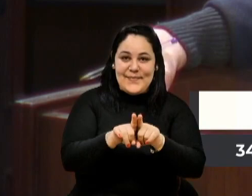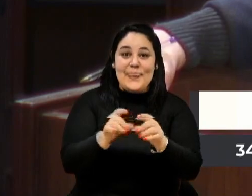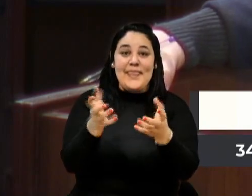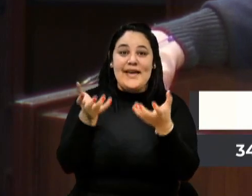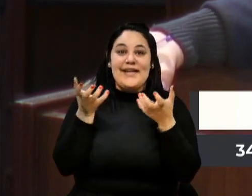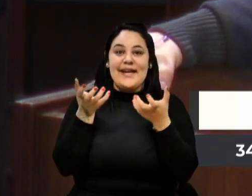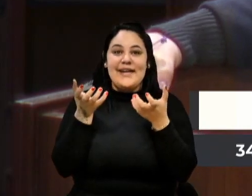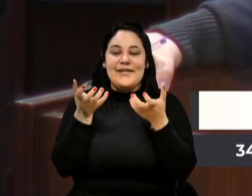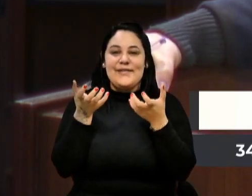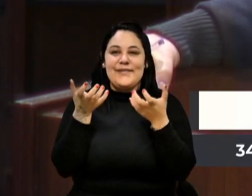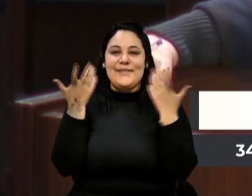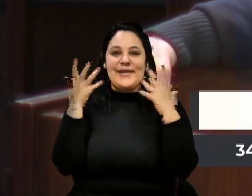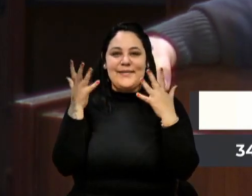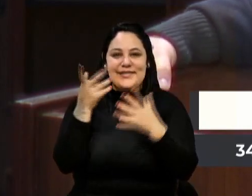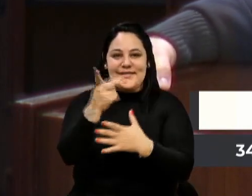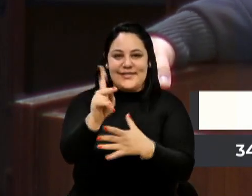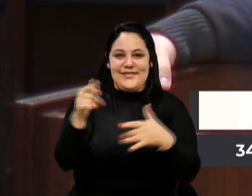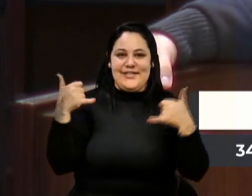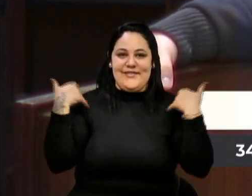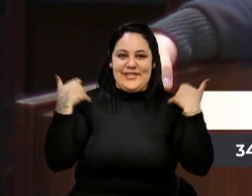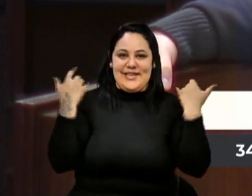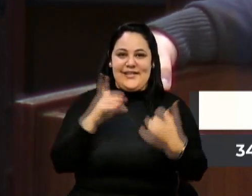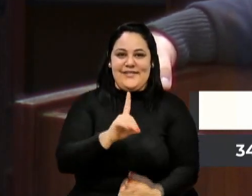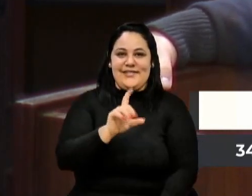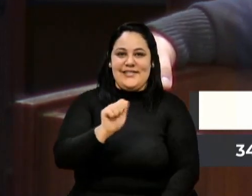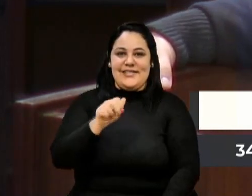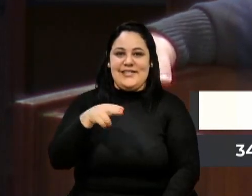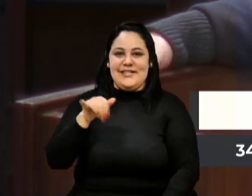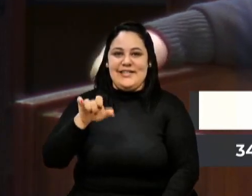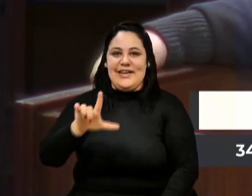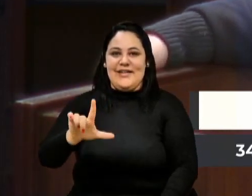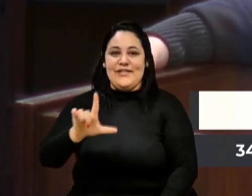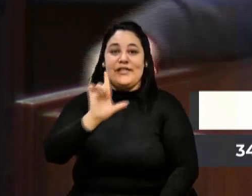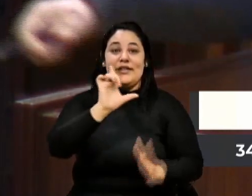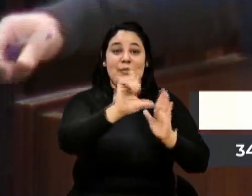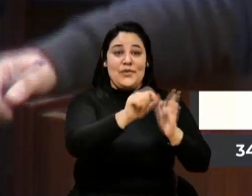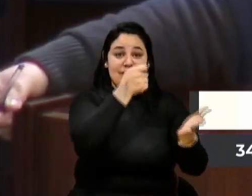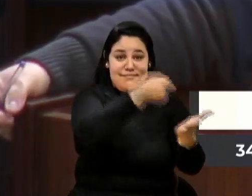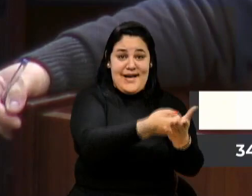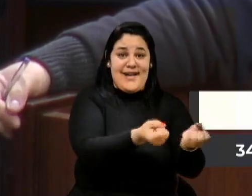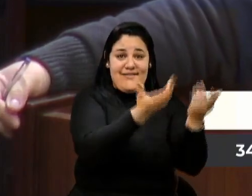teu aniversário, Dani. Depois, a festa é por tua conta.